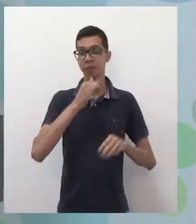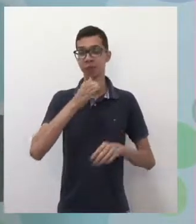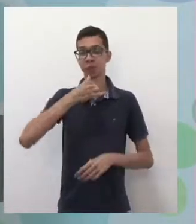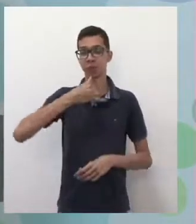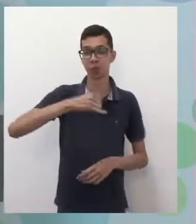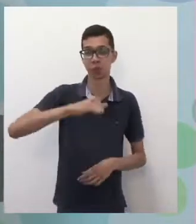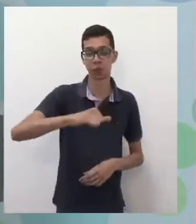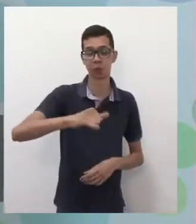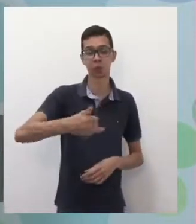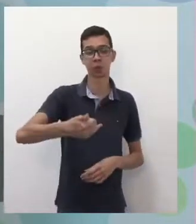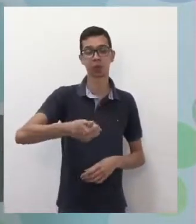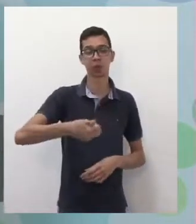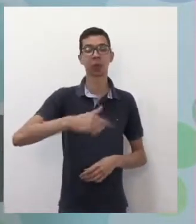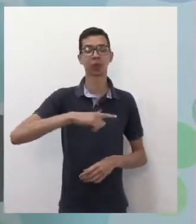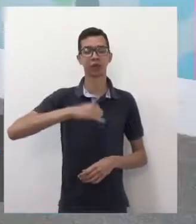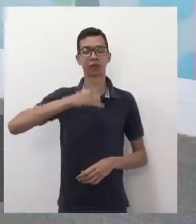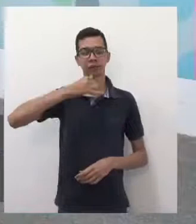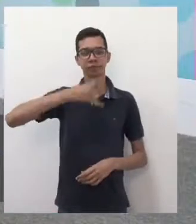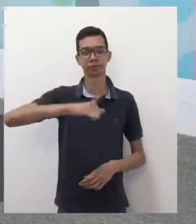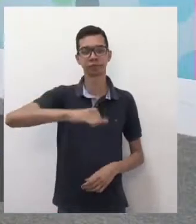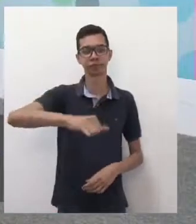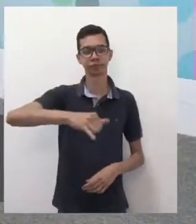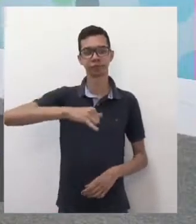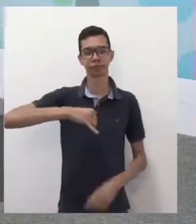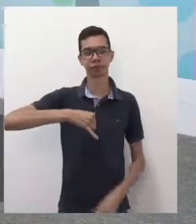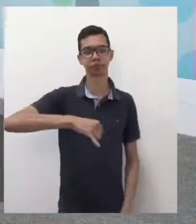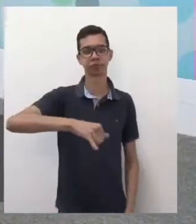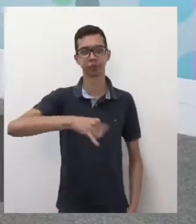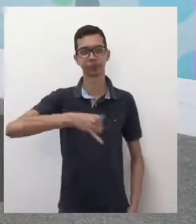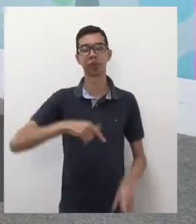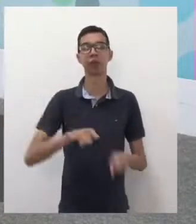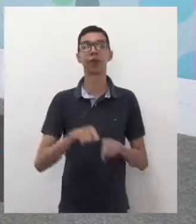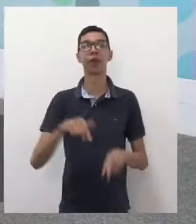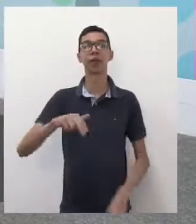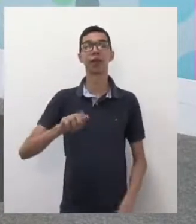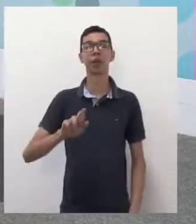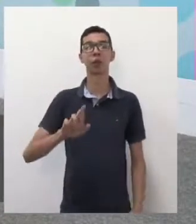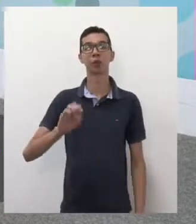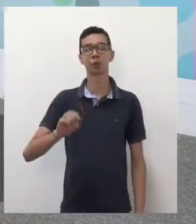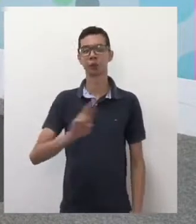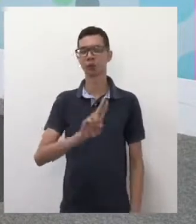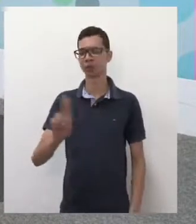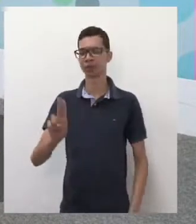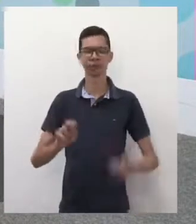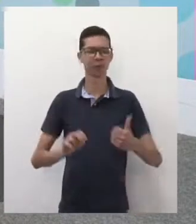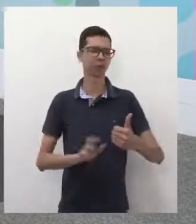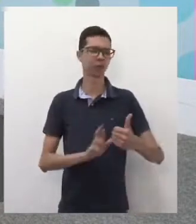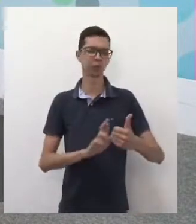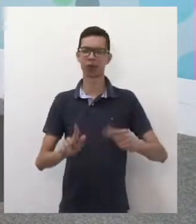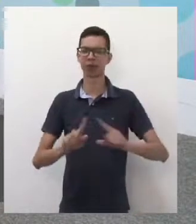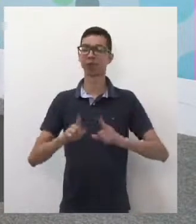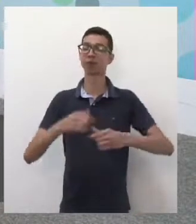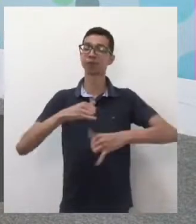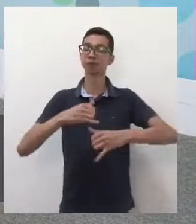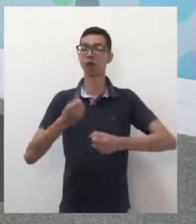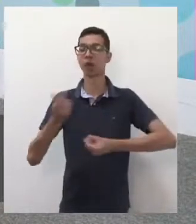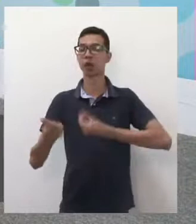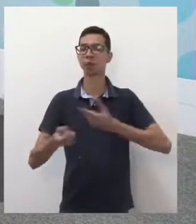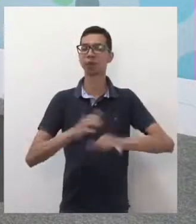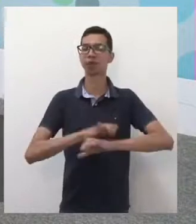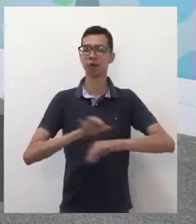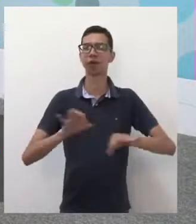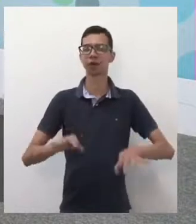nome neutro aí, ele não é um nome bom, não. Né? Mas tem alguns elétricos que falam direitinho, né? Ele fala retorno, né? Ele